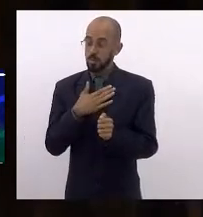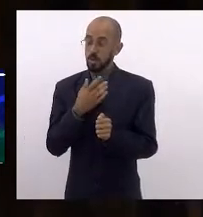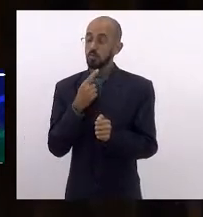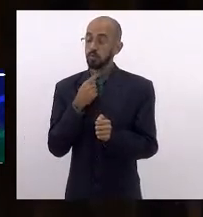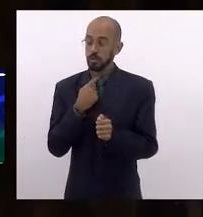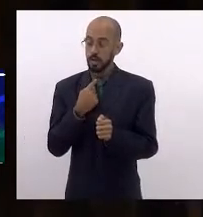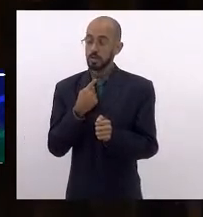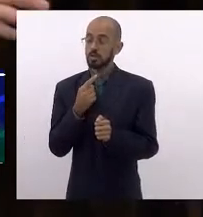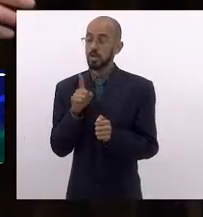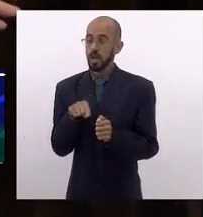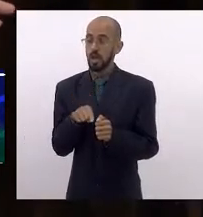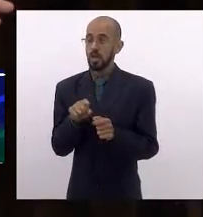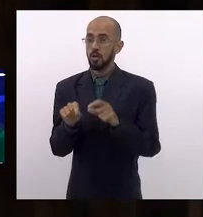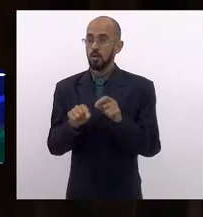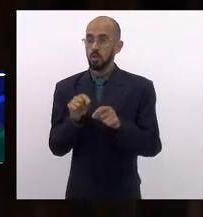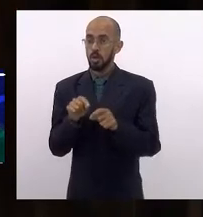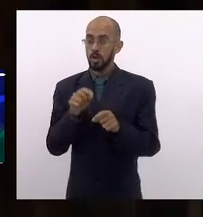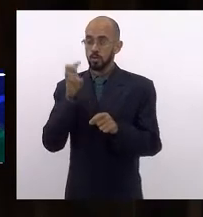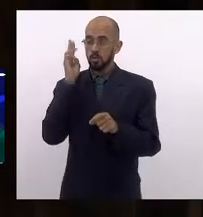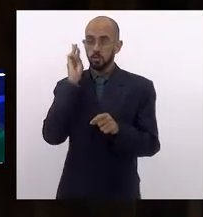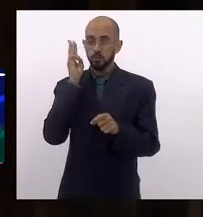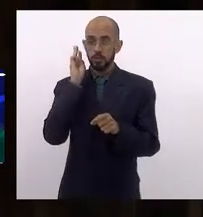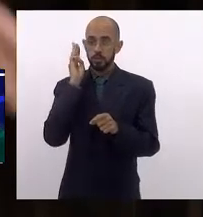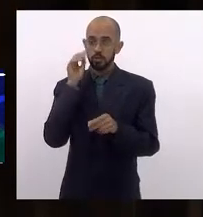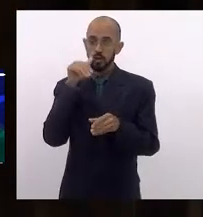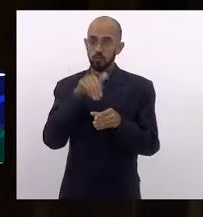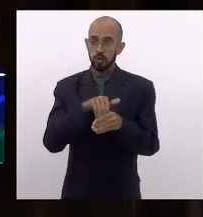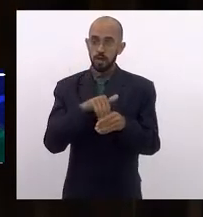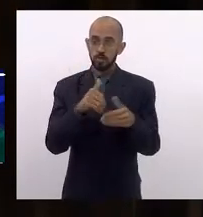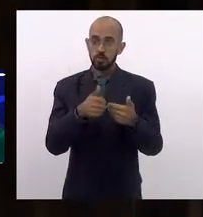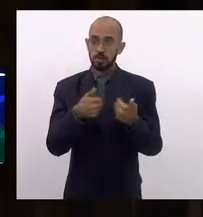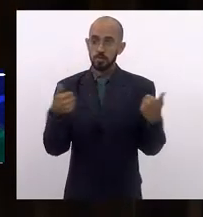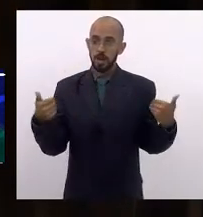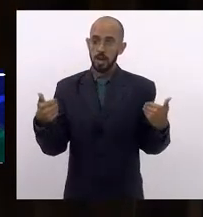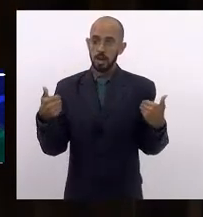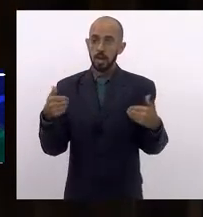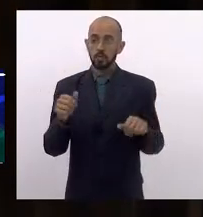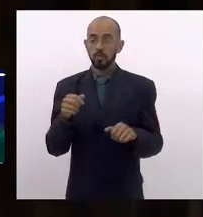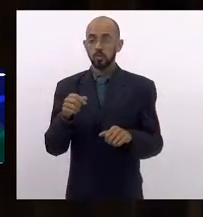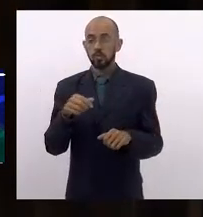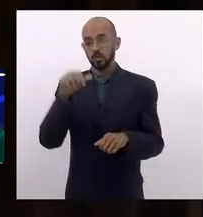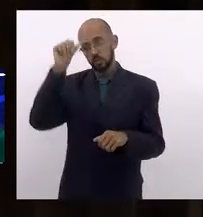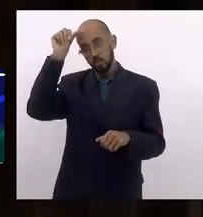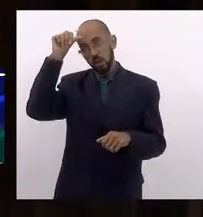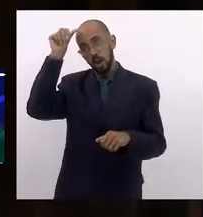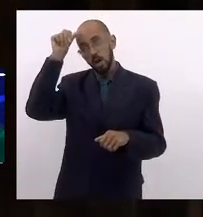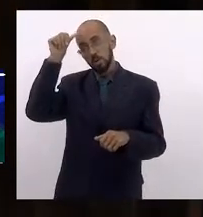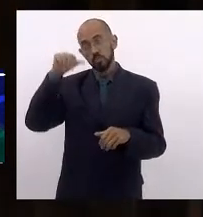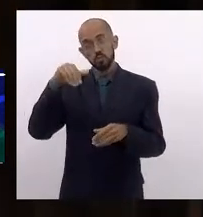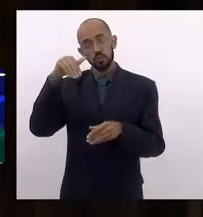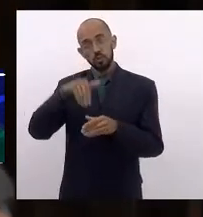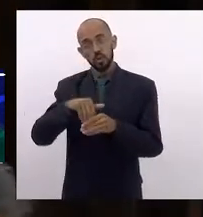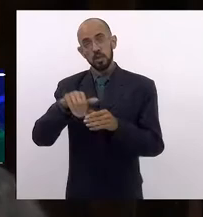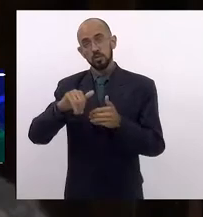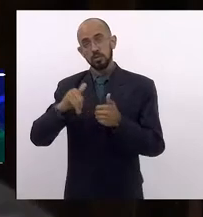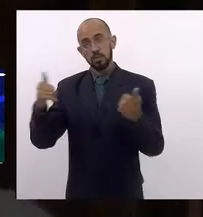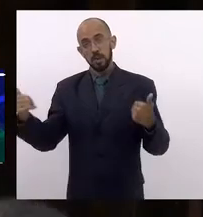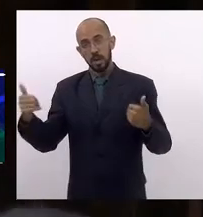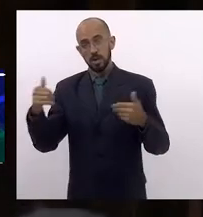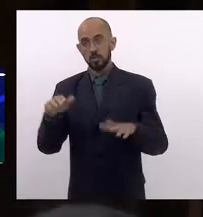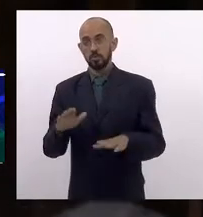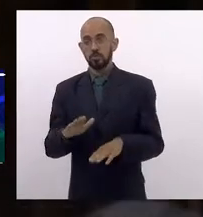era as contas o vídeo Som ser votados separado a conta do Cláudio será votado em separado